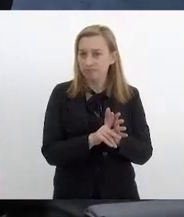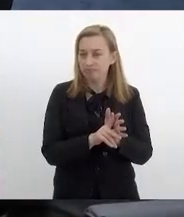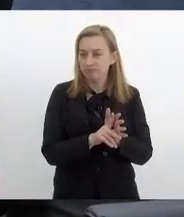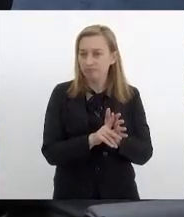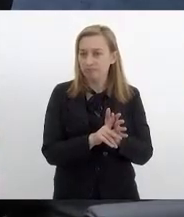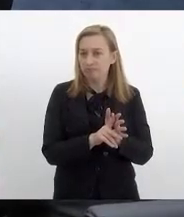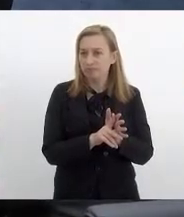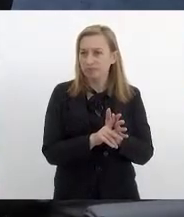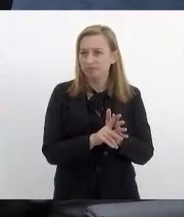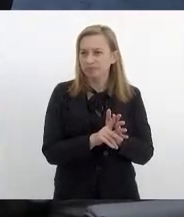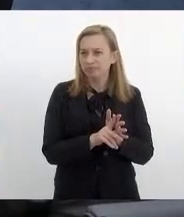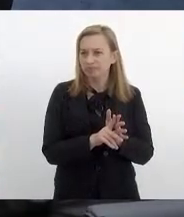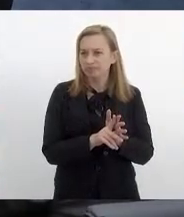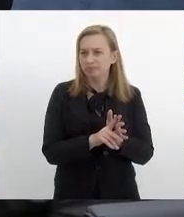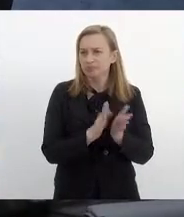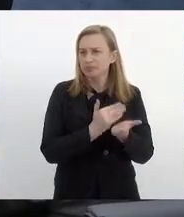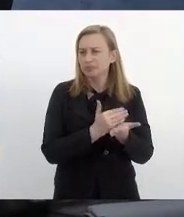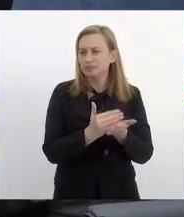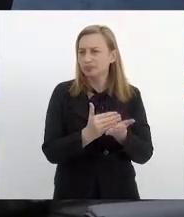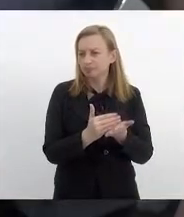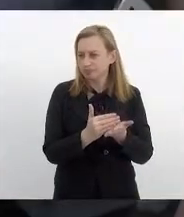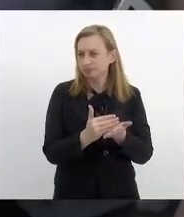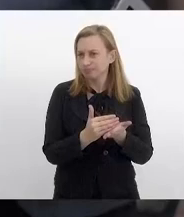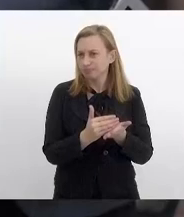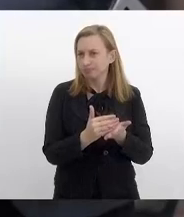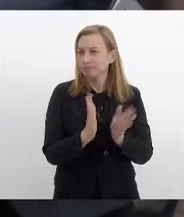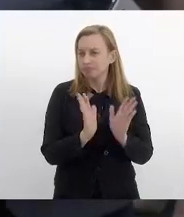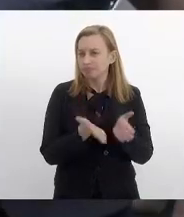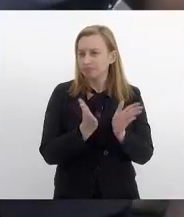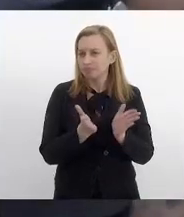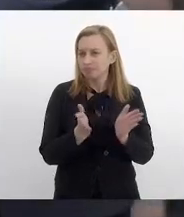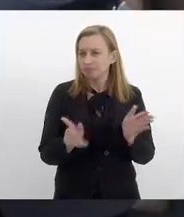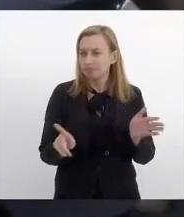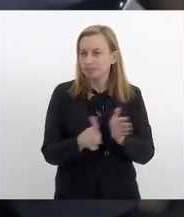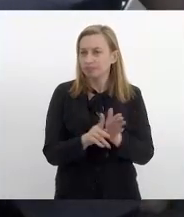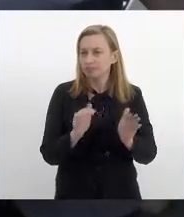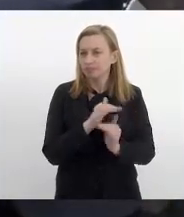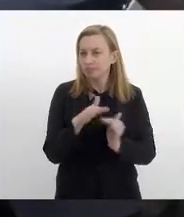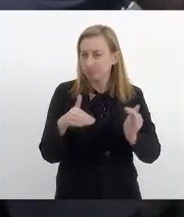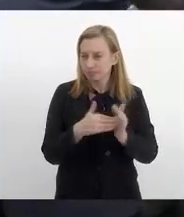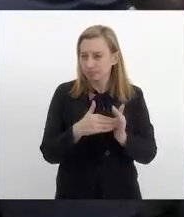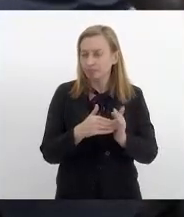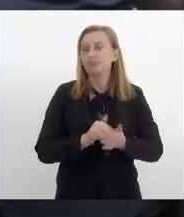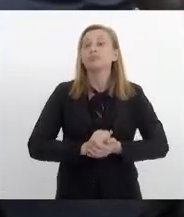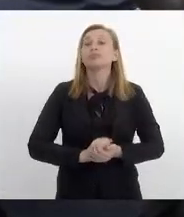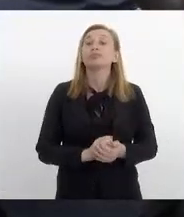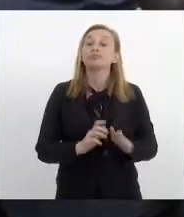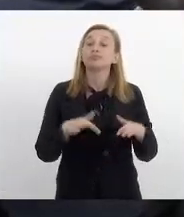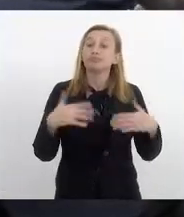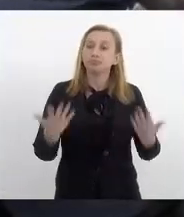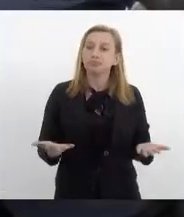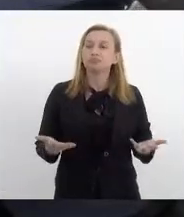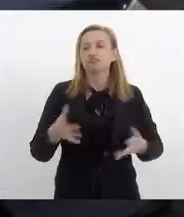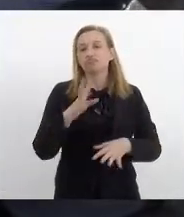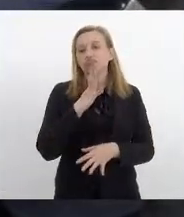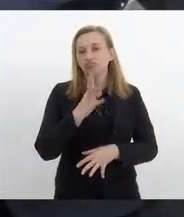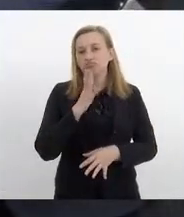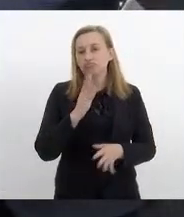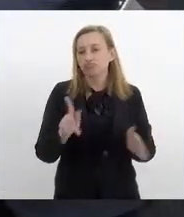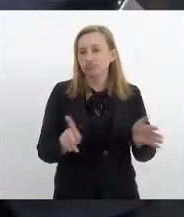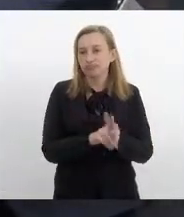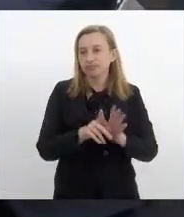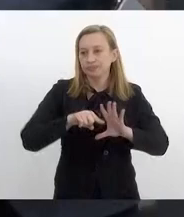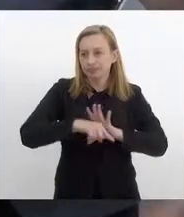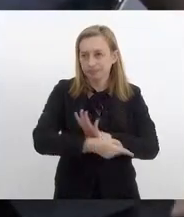mas conheço o inicial. Agora será de todos, todos. Então, conheço o projeto a